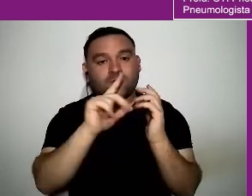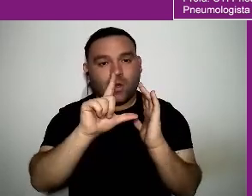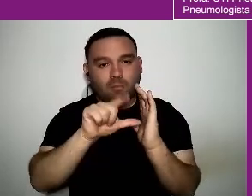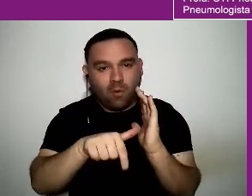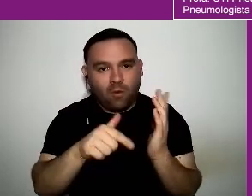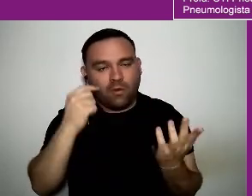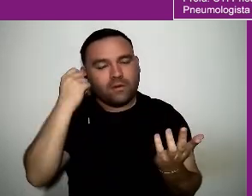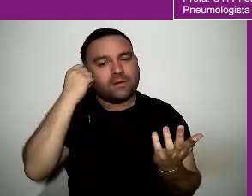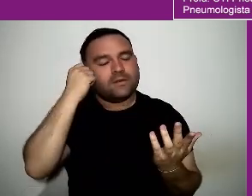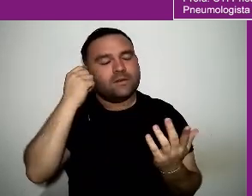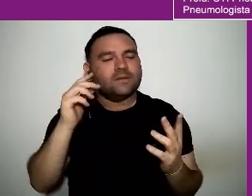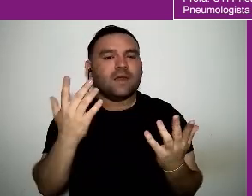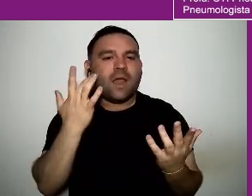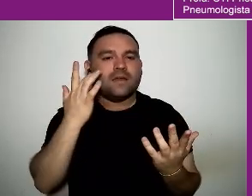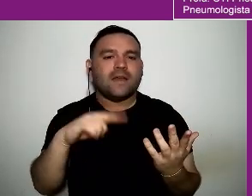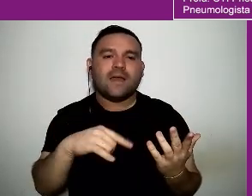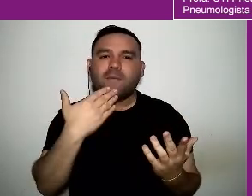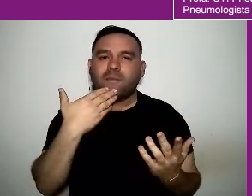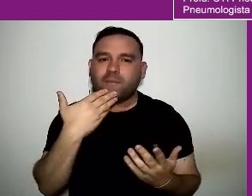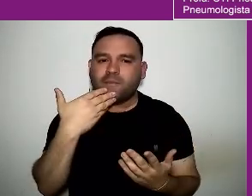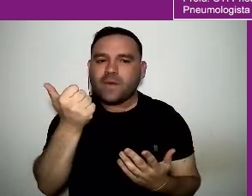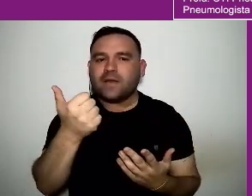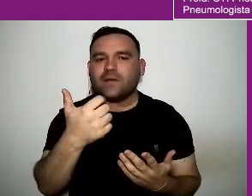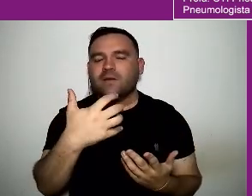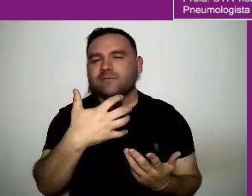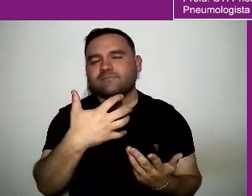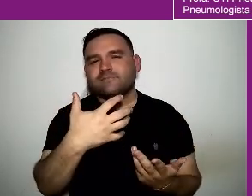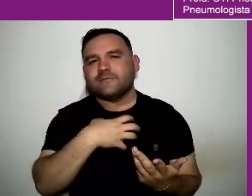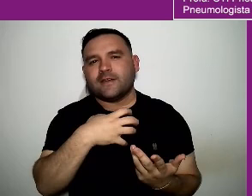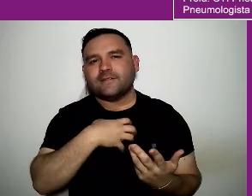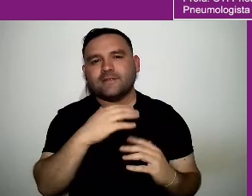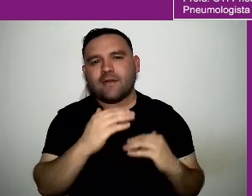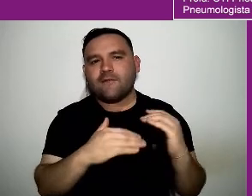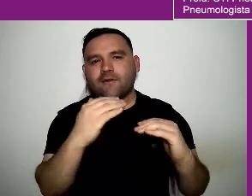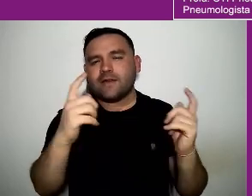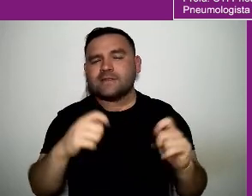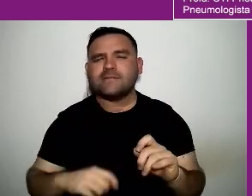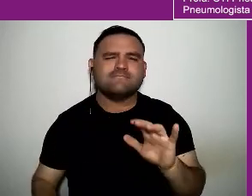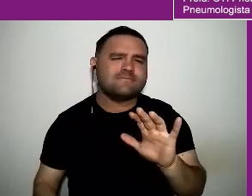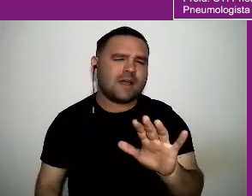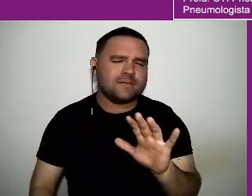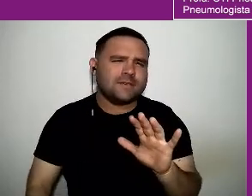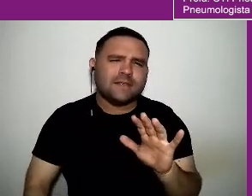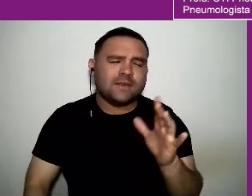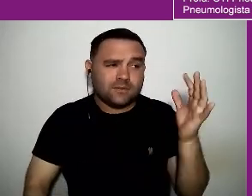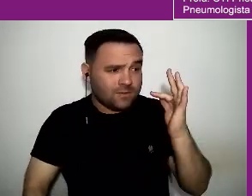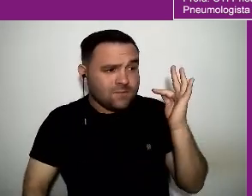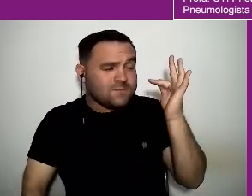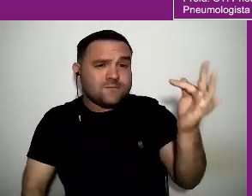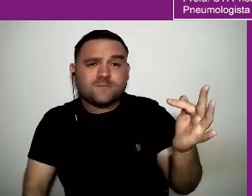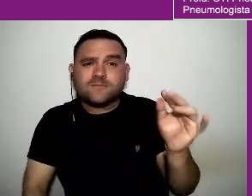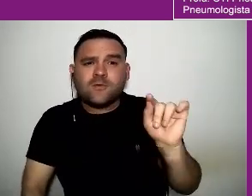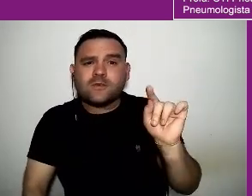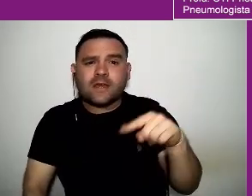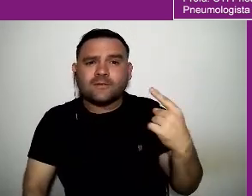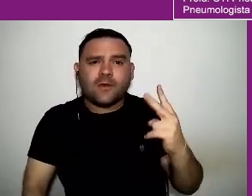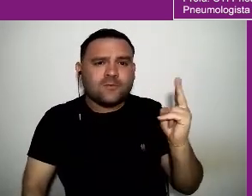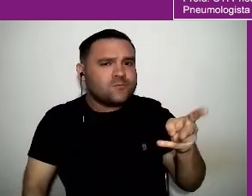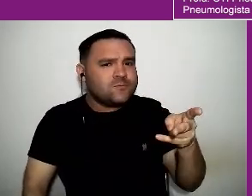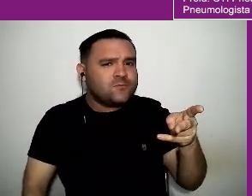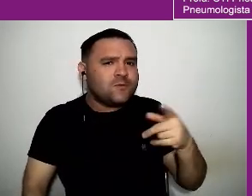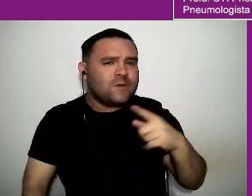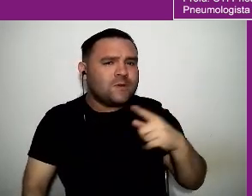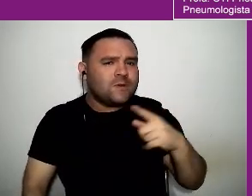que isso daqui é a melhor forma de você evoluir. Mas Qual o futuro disso? Que a gente continua, né,